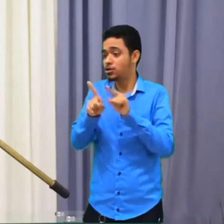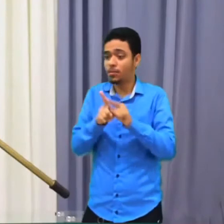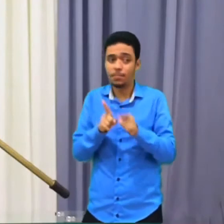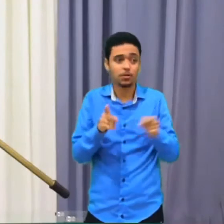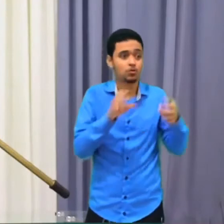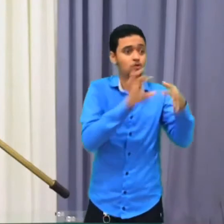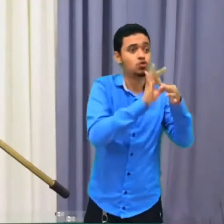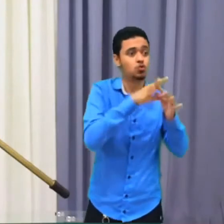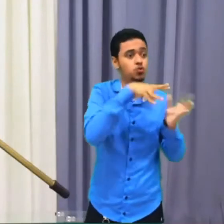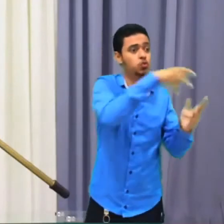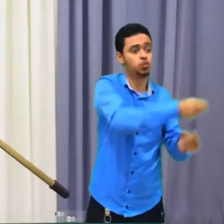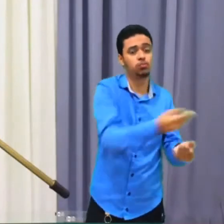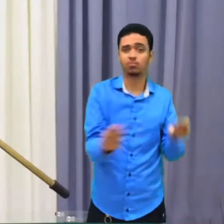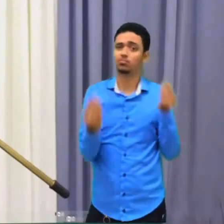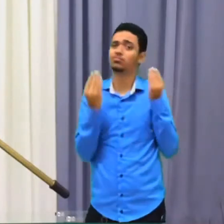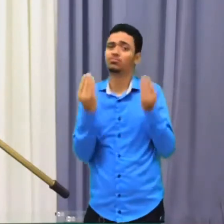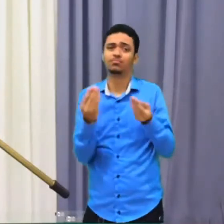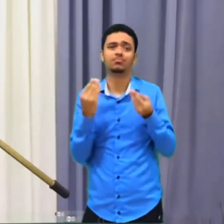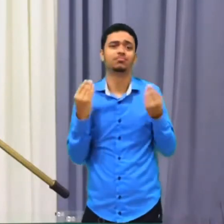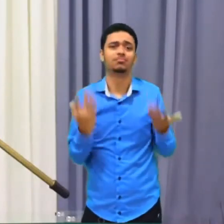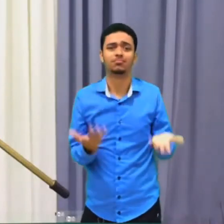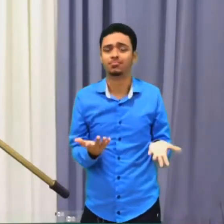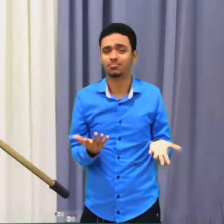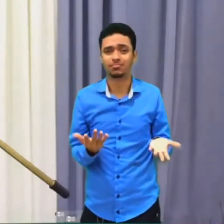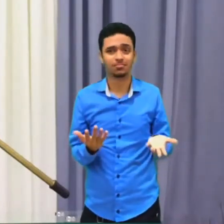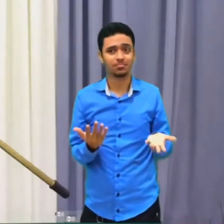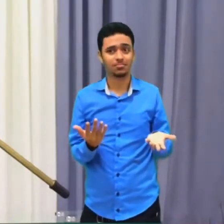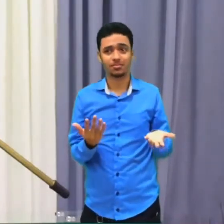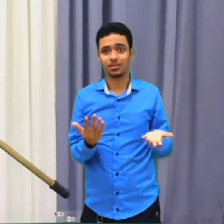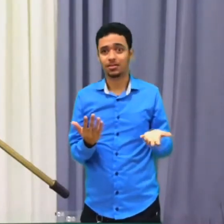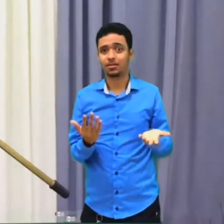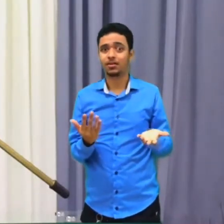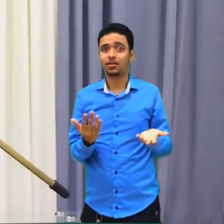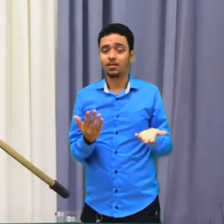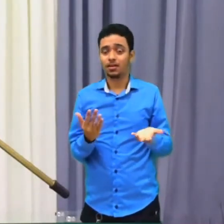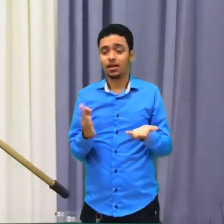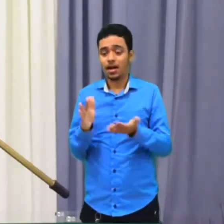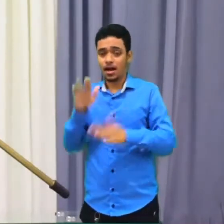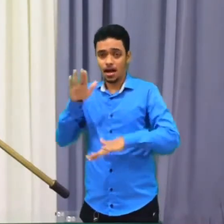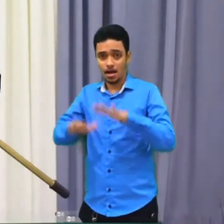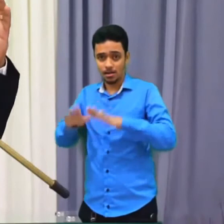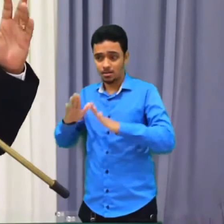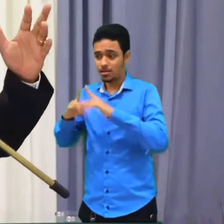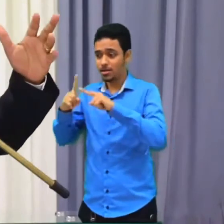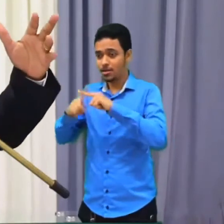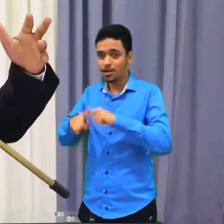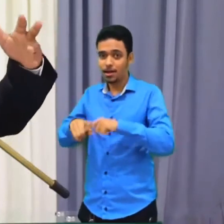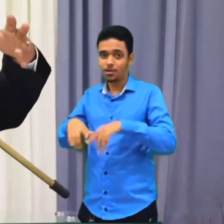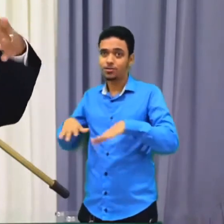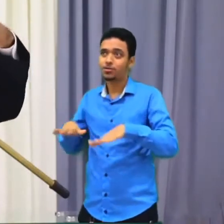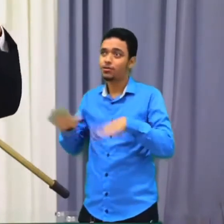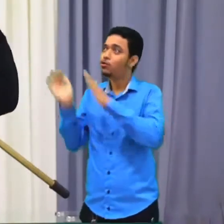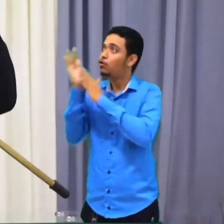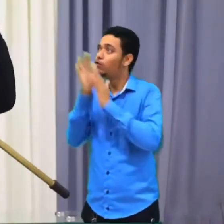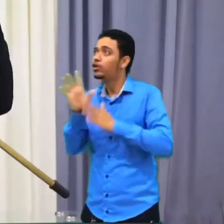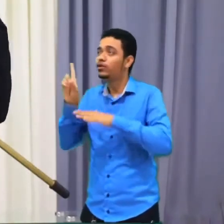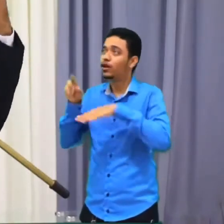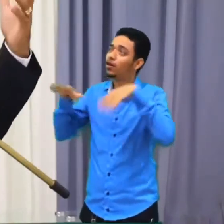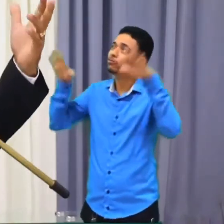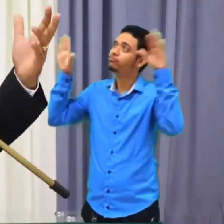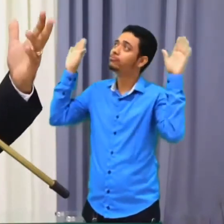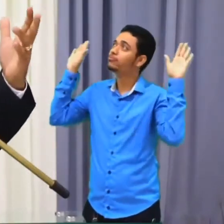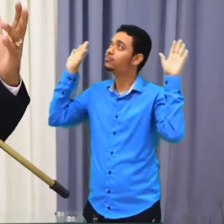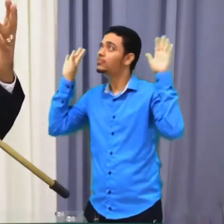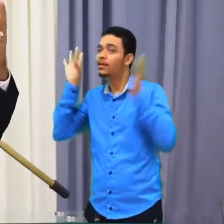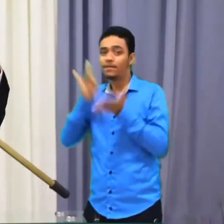mundo, querem ser do mundo e querem ser de Cristo. Uma hora estão na igreja de mãos levantadas, como se estivessem